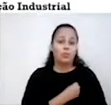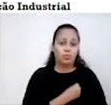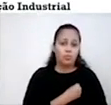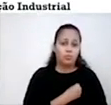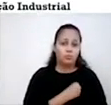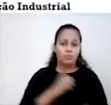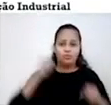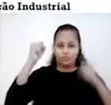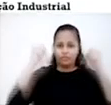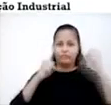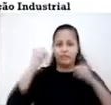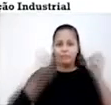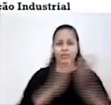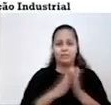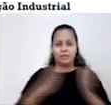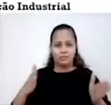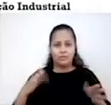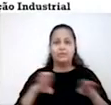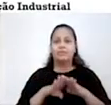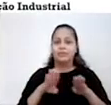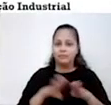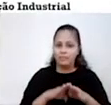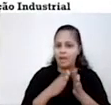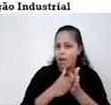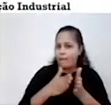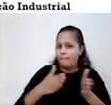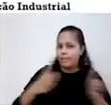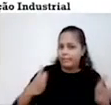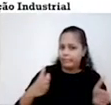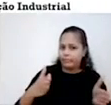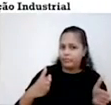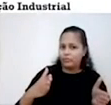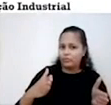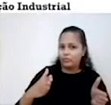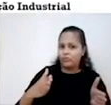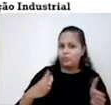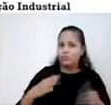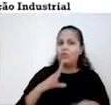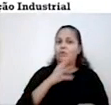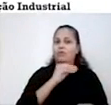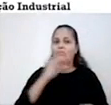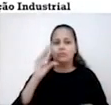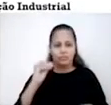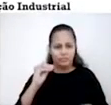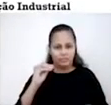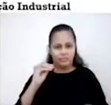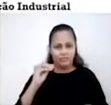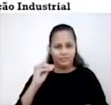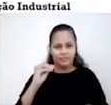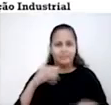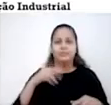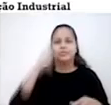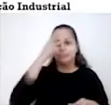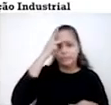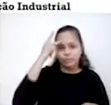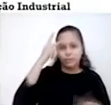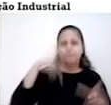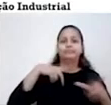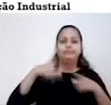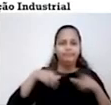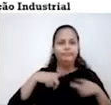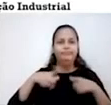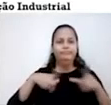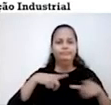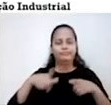fábricas aumentou, quer dizer que também cresceu o número de operários empregados por elas. Então também cresceu